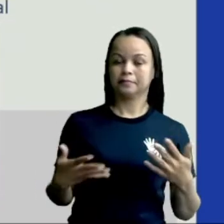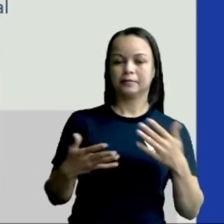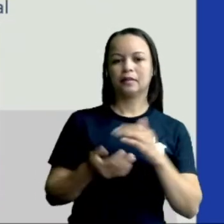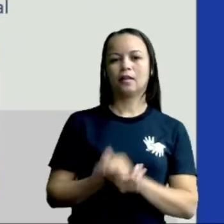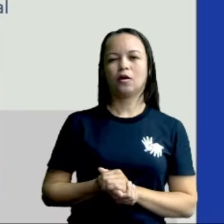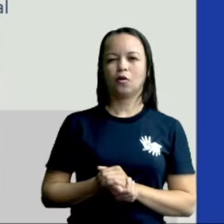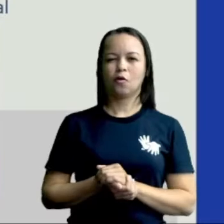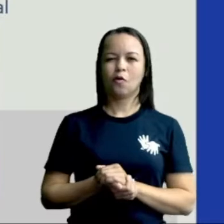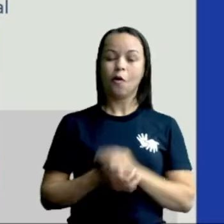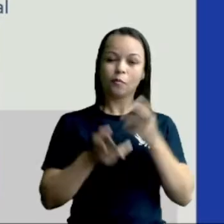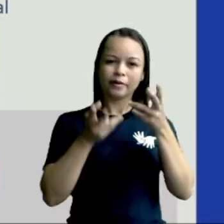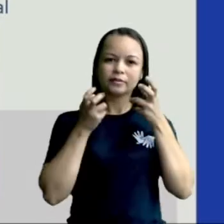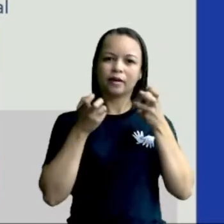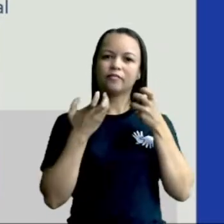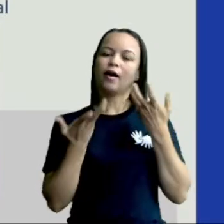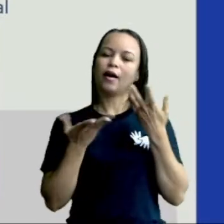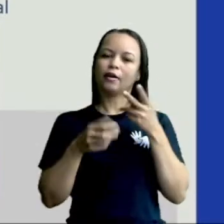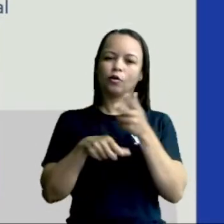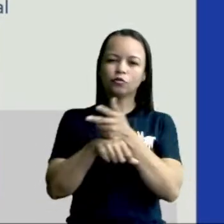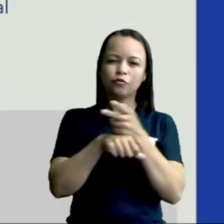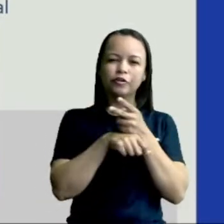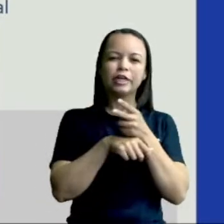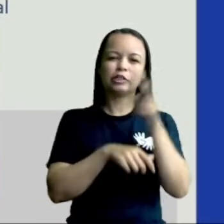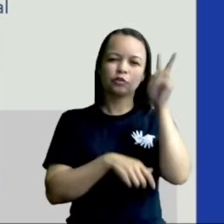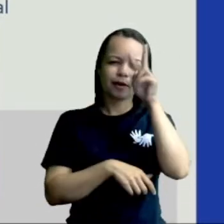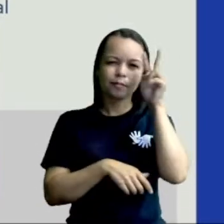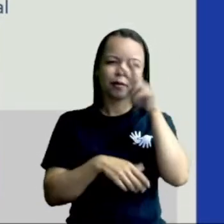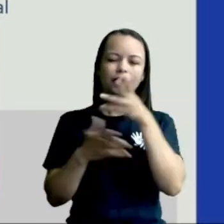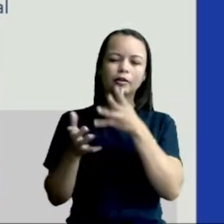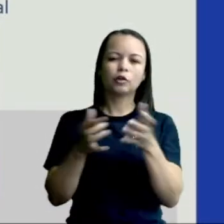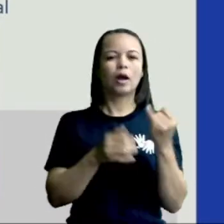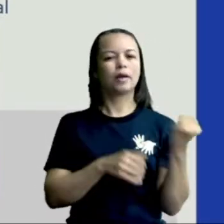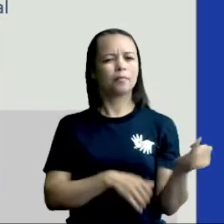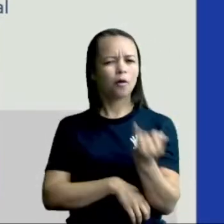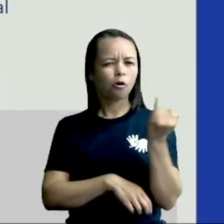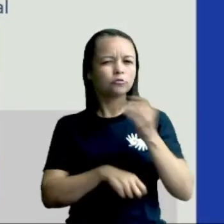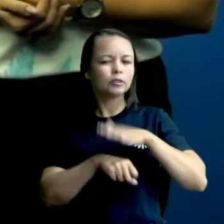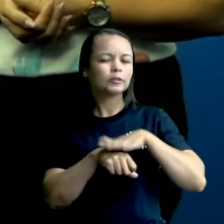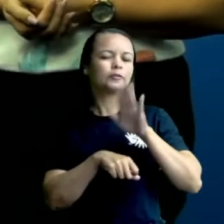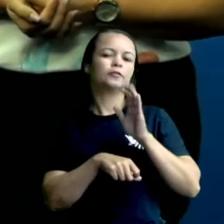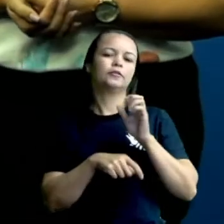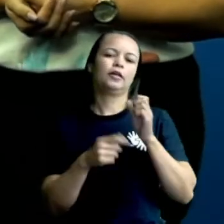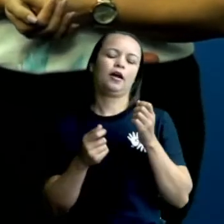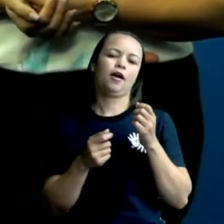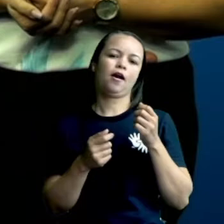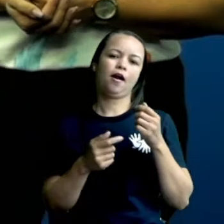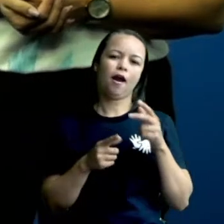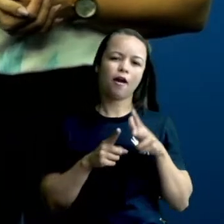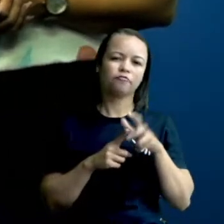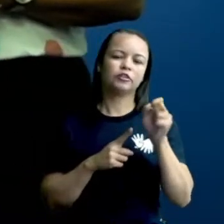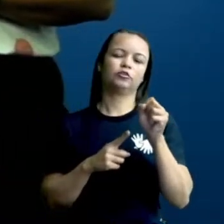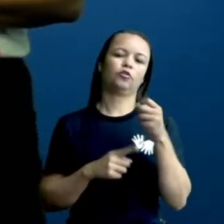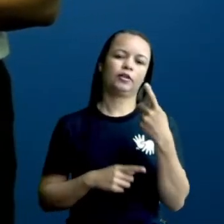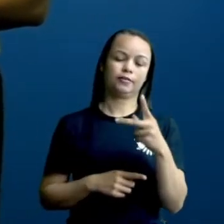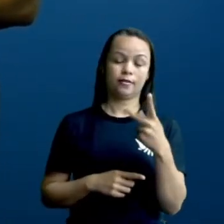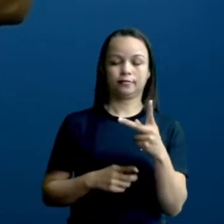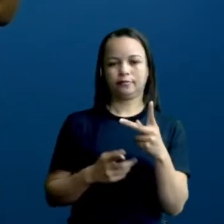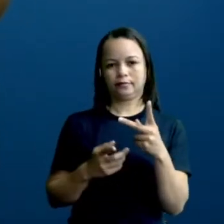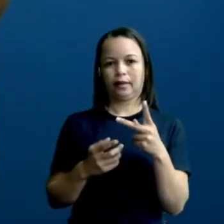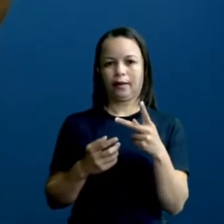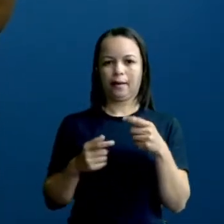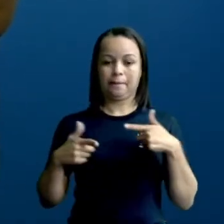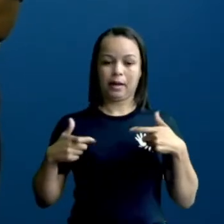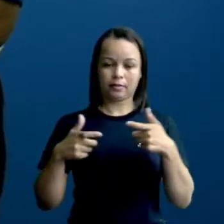Então, deu para ver pelo vídeo, deu para dar uma relembrada, né, de como foi importante a vitória dessa batalha, né, para